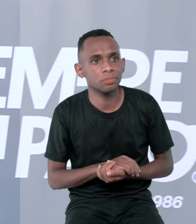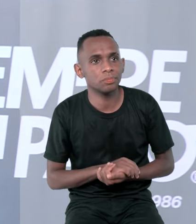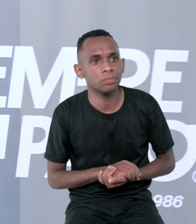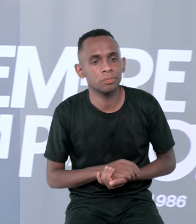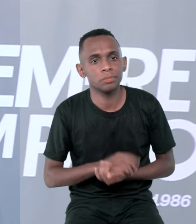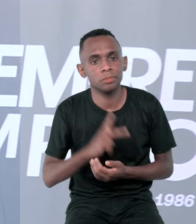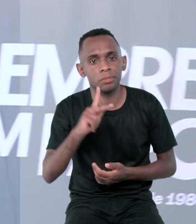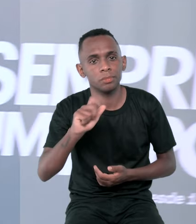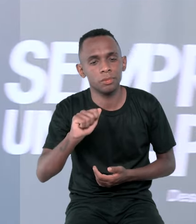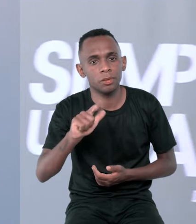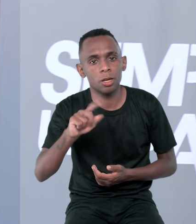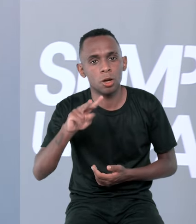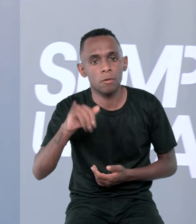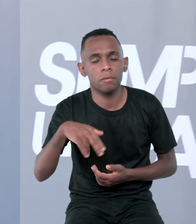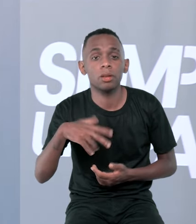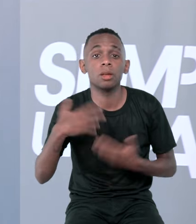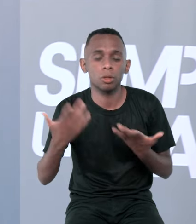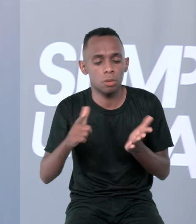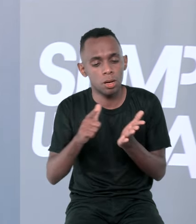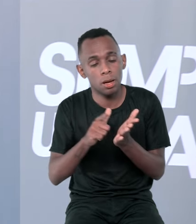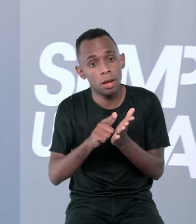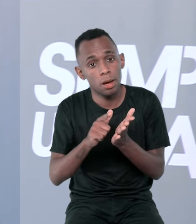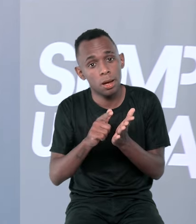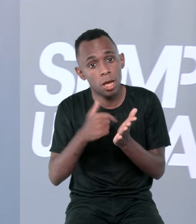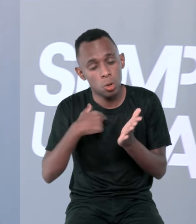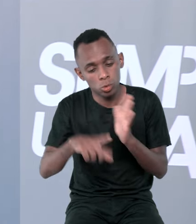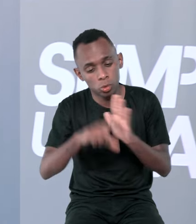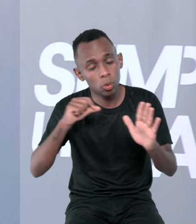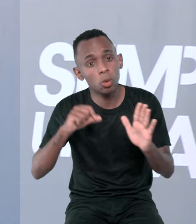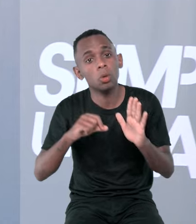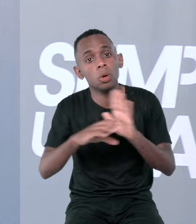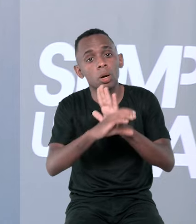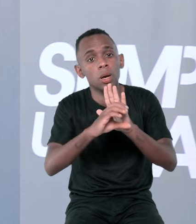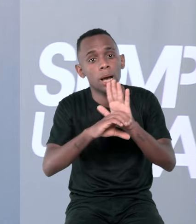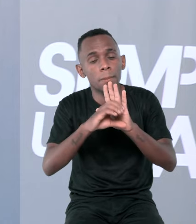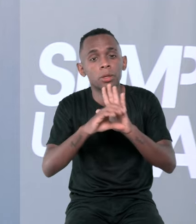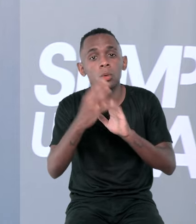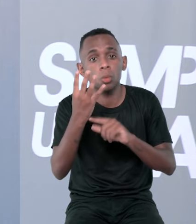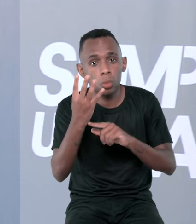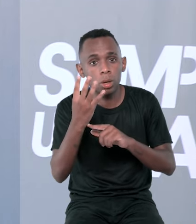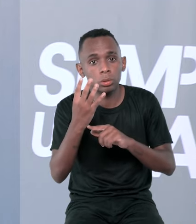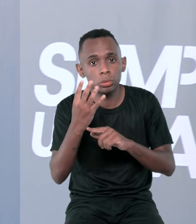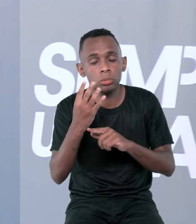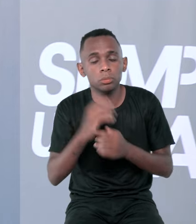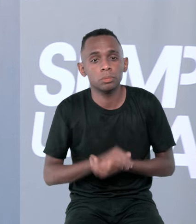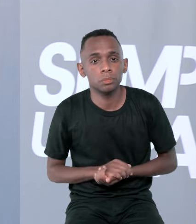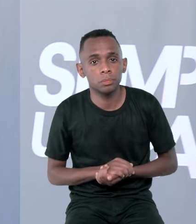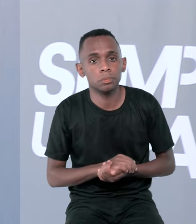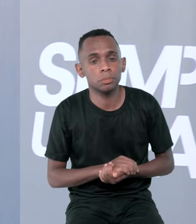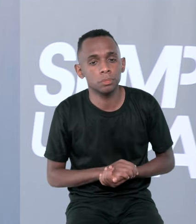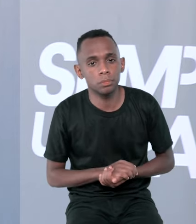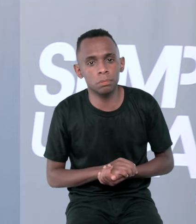Meu nome é Kelvin e a parte que eu selecionei para ler foi o capítulo 4 da parte chamada O Avesso.